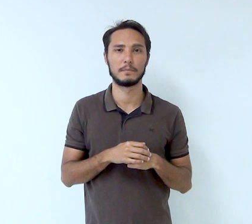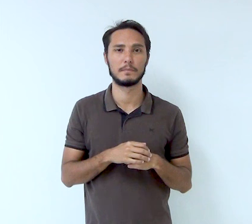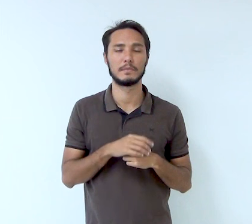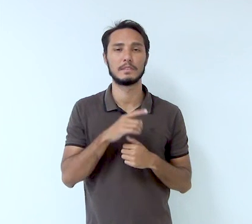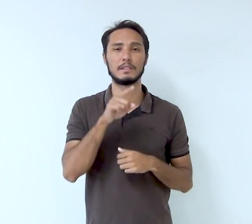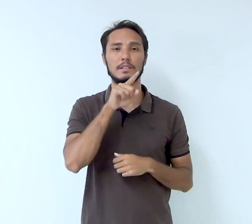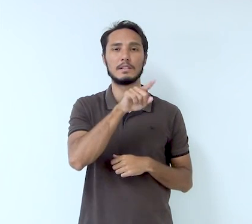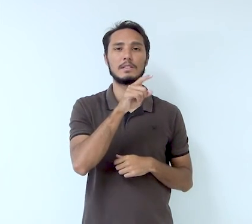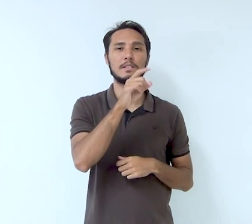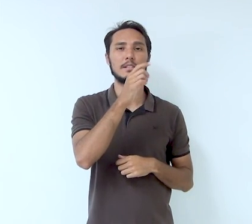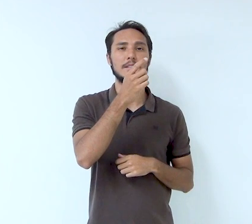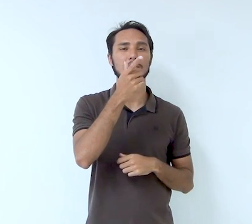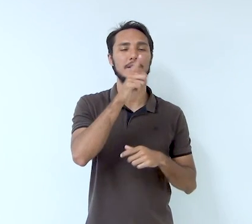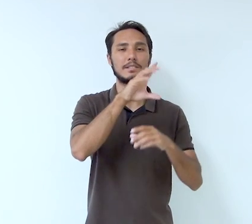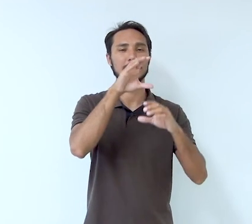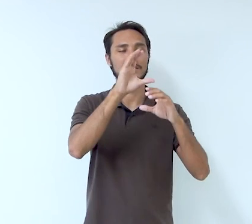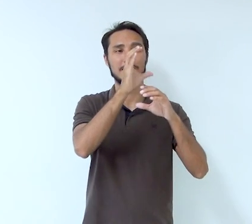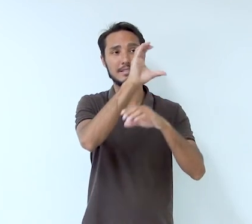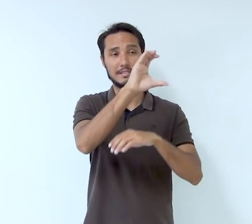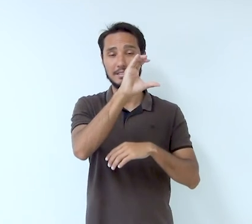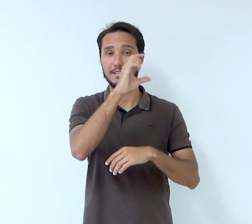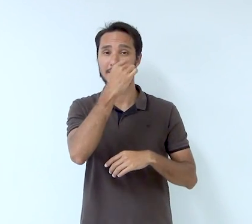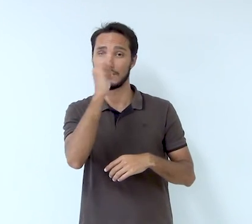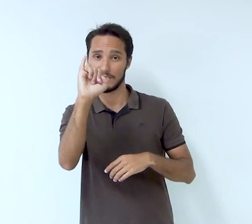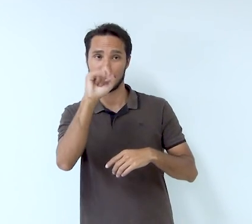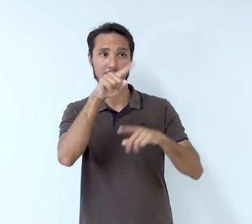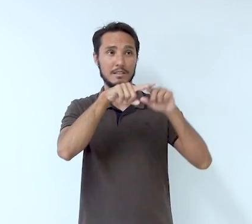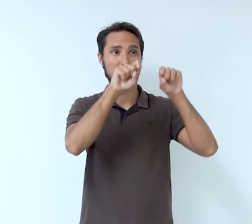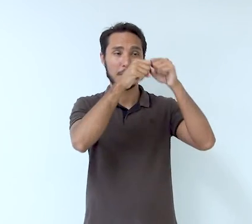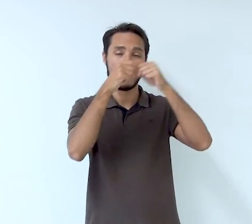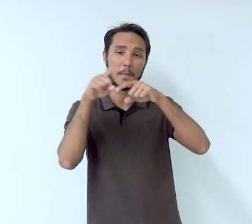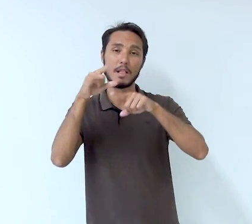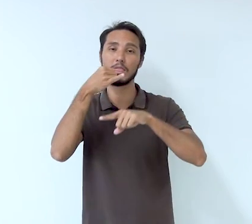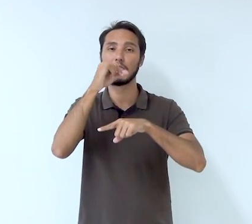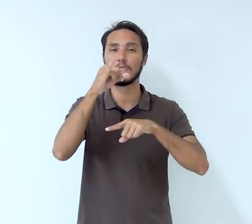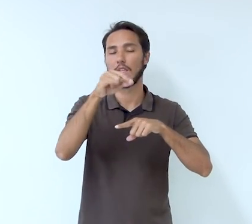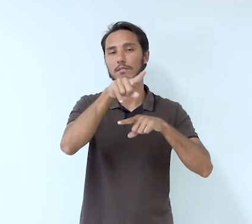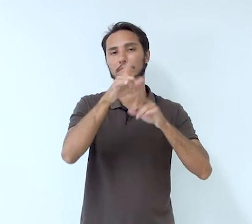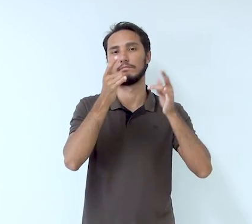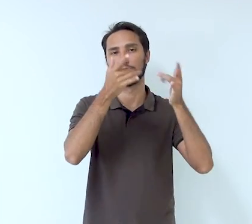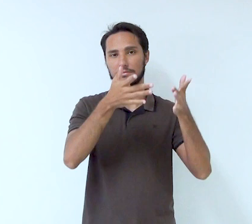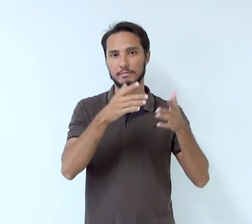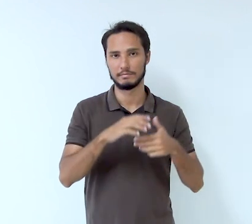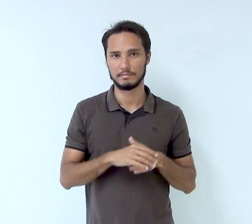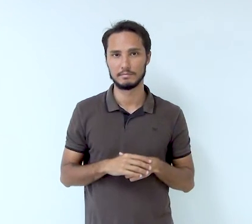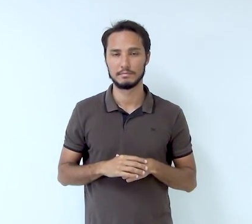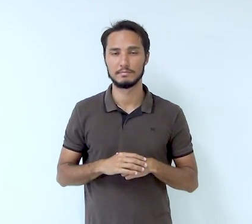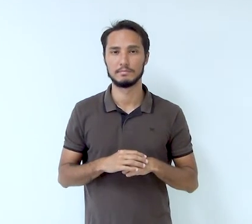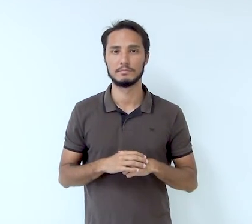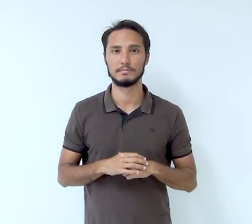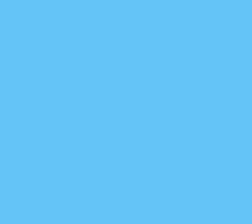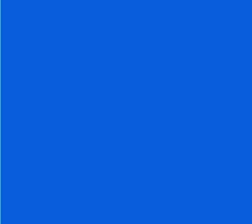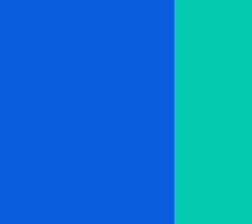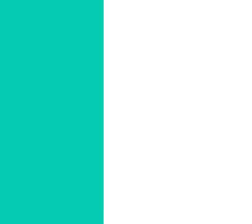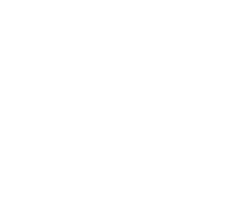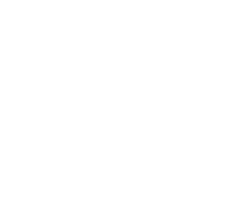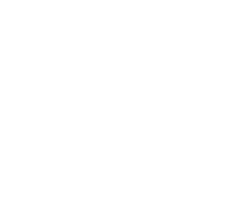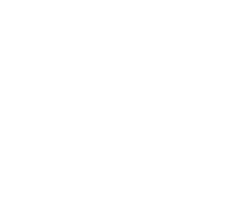vê CIs, né, circuitos integrados, danificados por eletricidade estática.